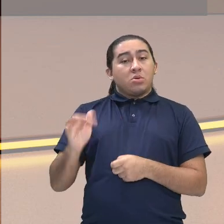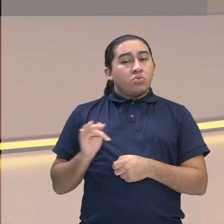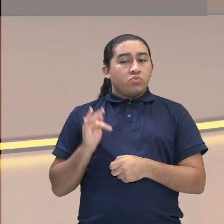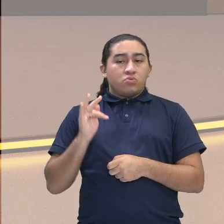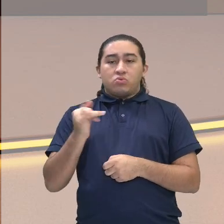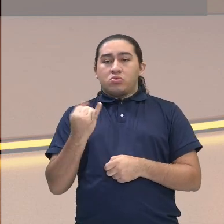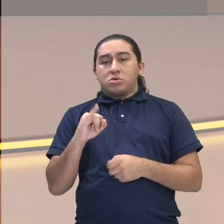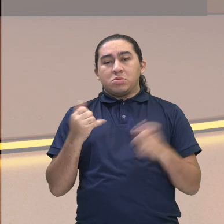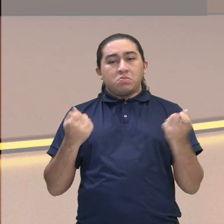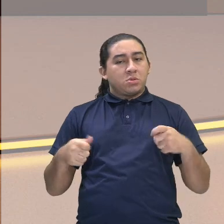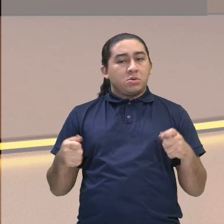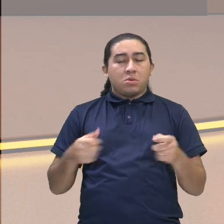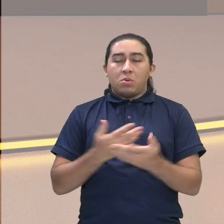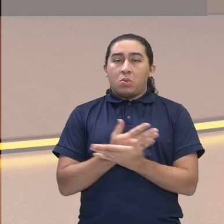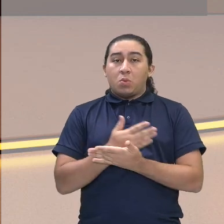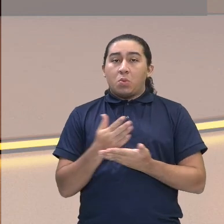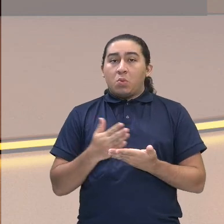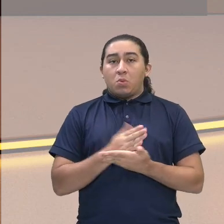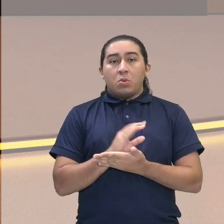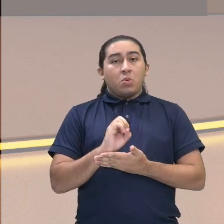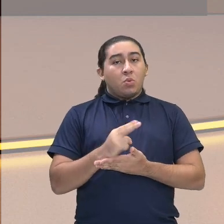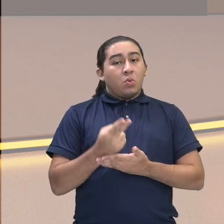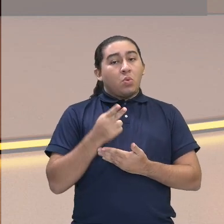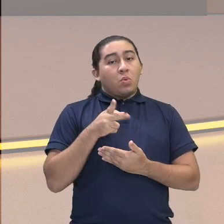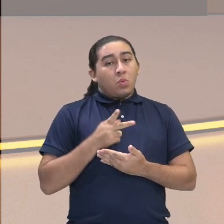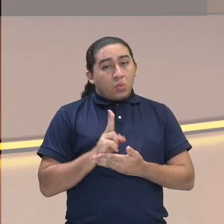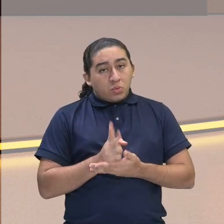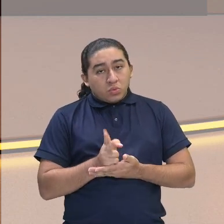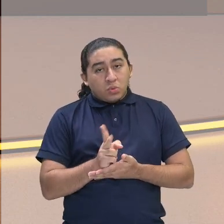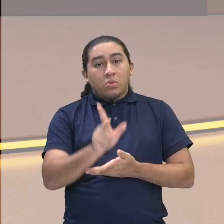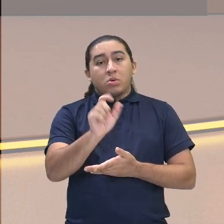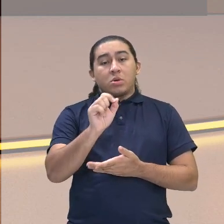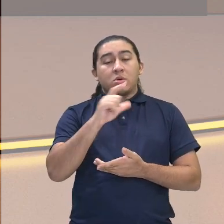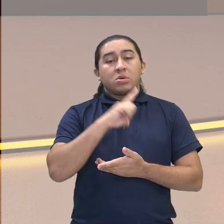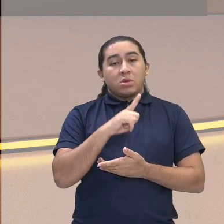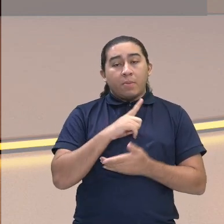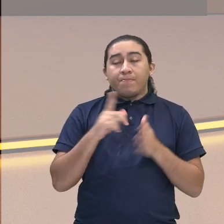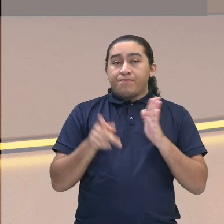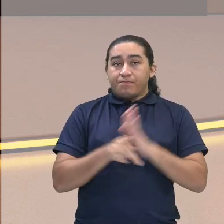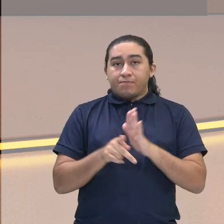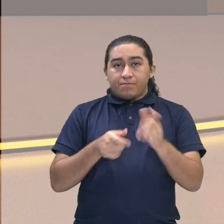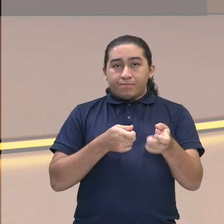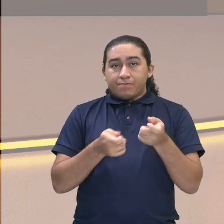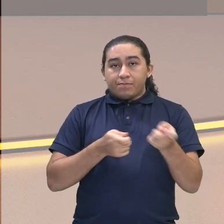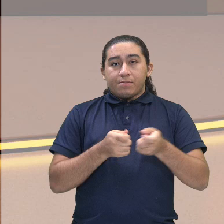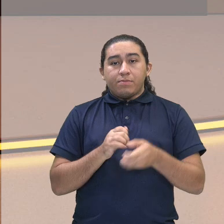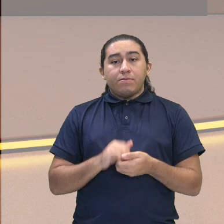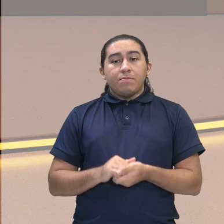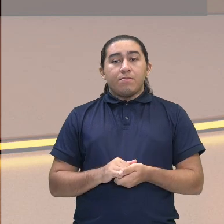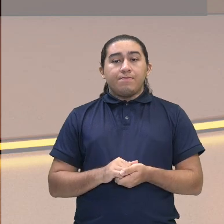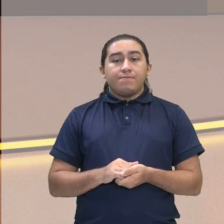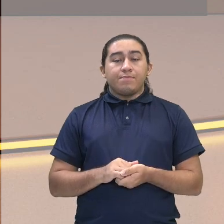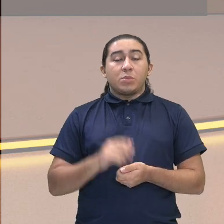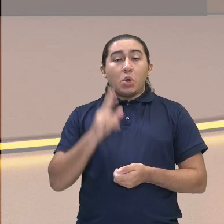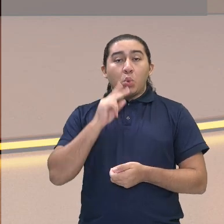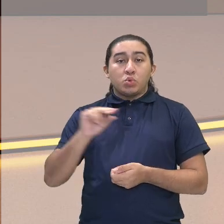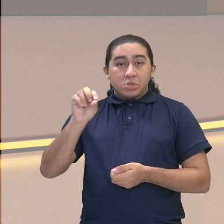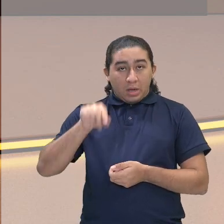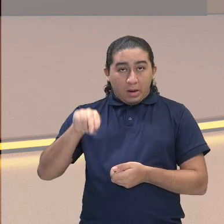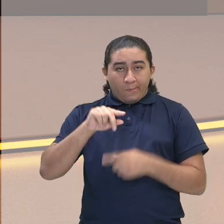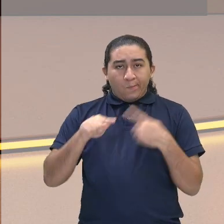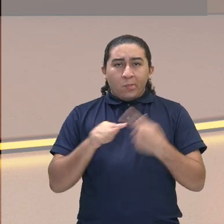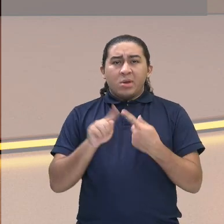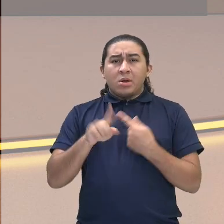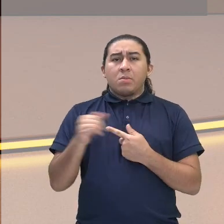momento de diversidade, ou então para garantir os gastos da coroa na questão da administração. E o sal, por que ele